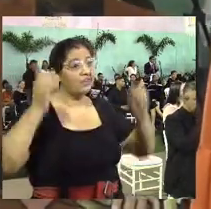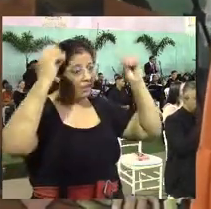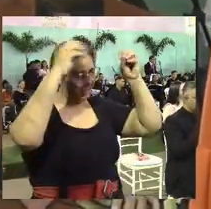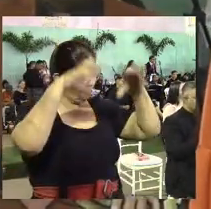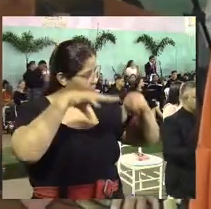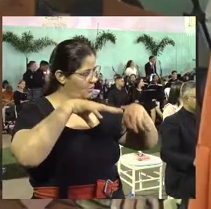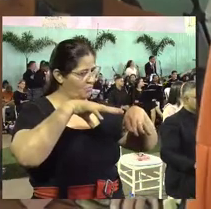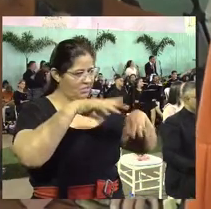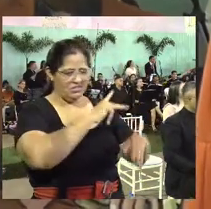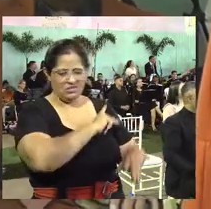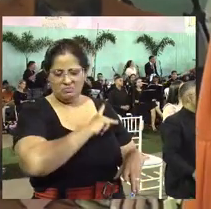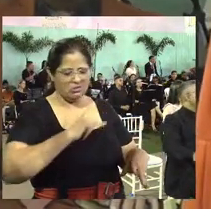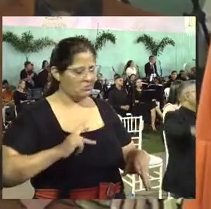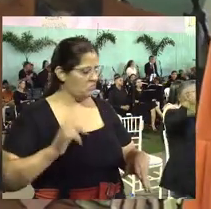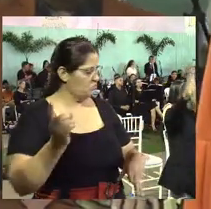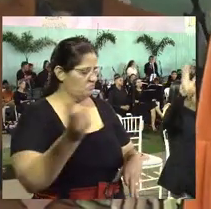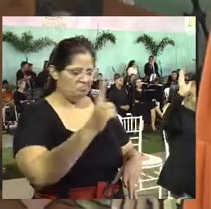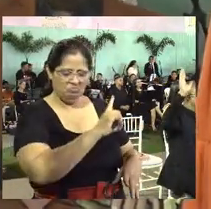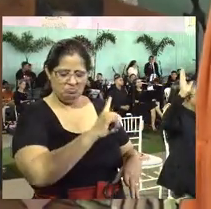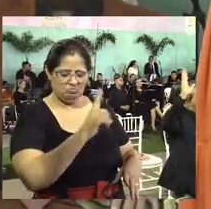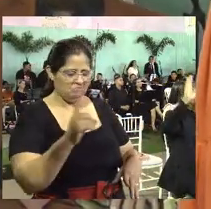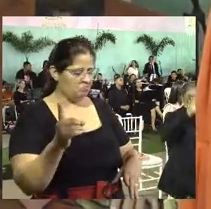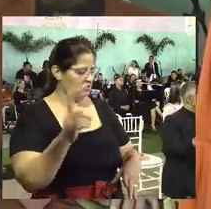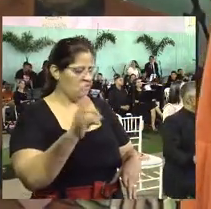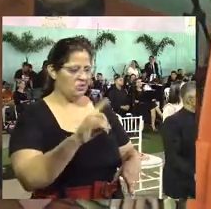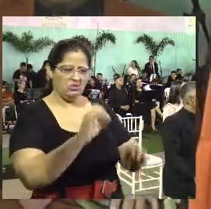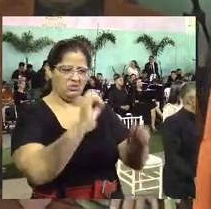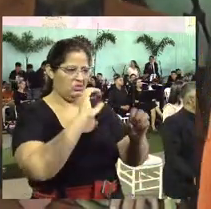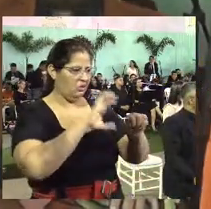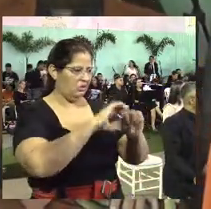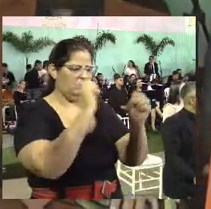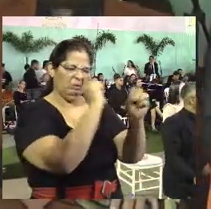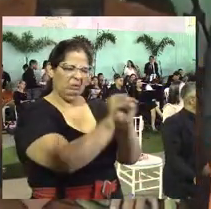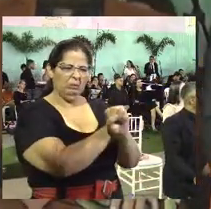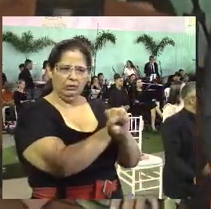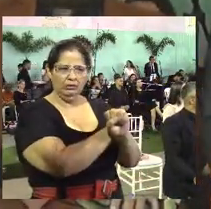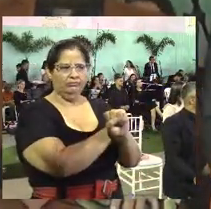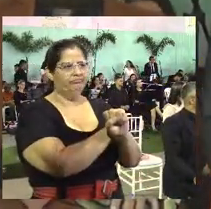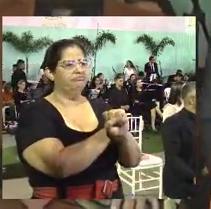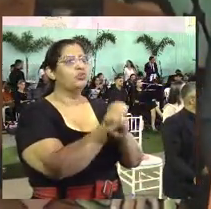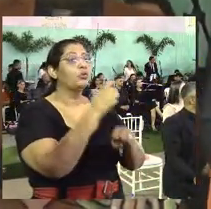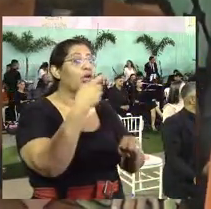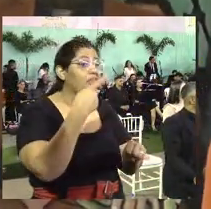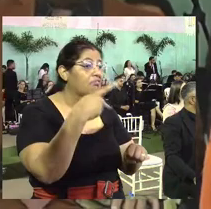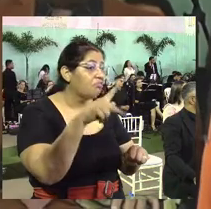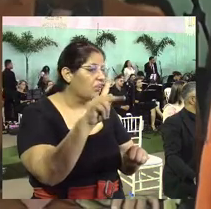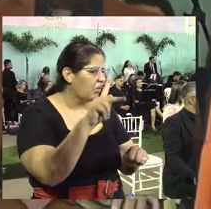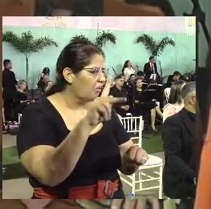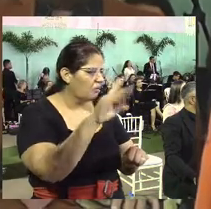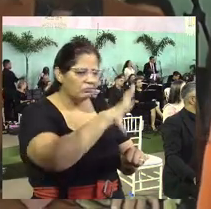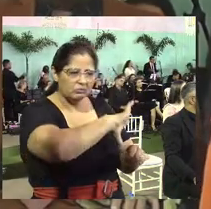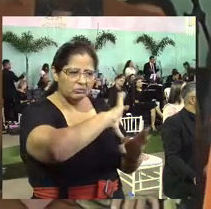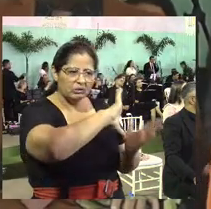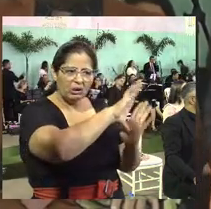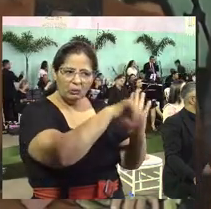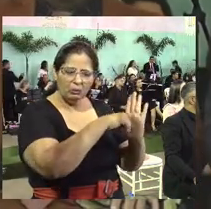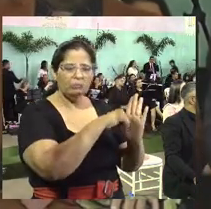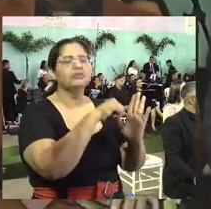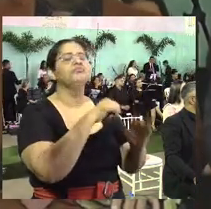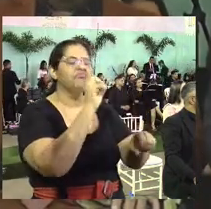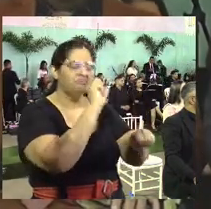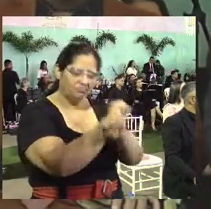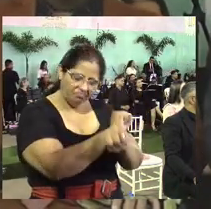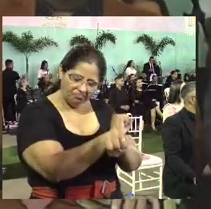não tem pastor nenhum que tire que segure que amarre o que é teu ninguém toma fica na direção de Deus